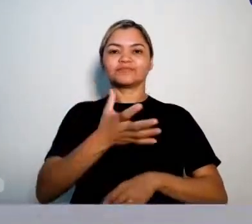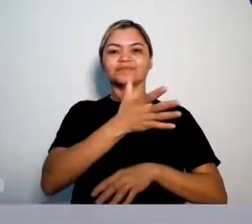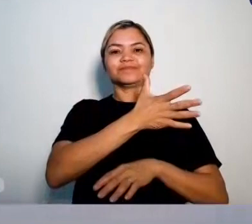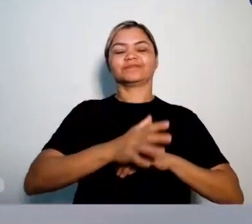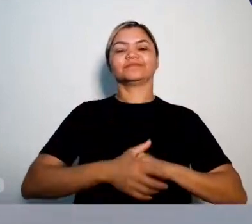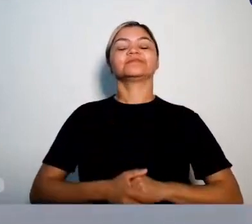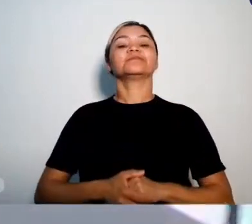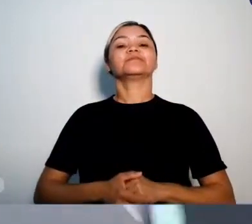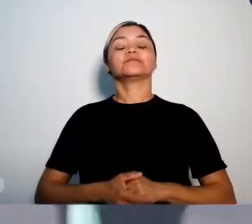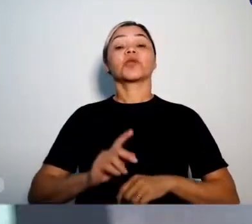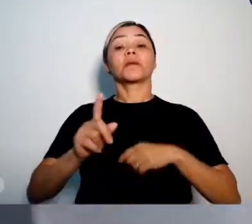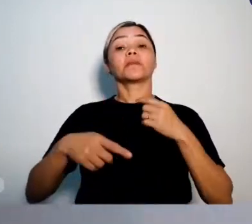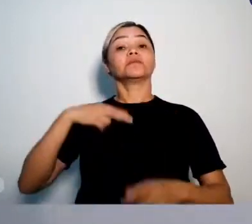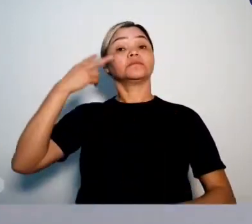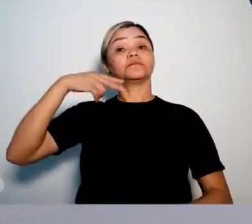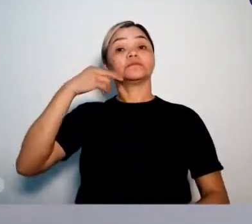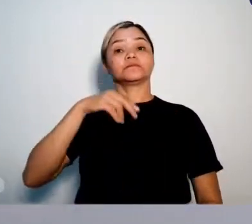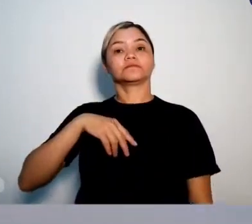a vereadora Rosiello.